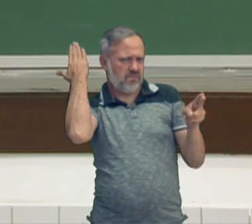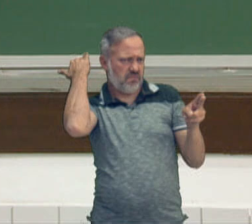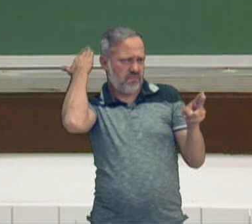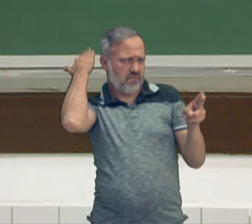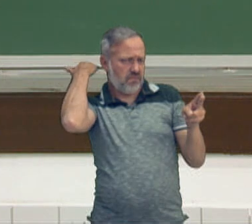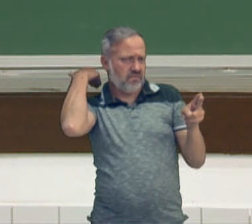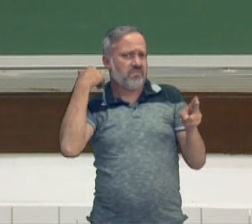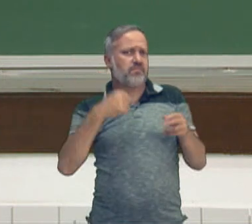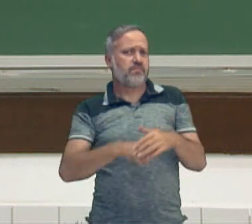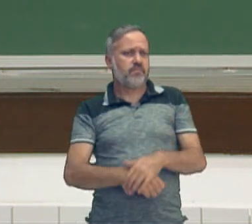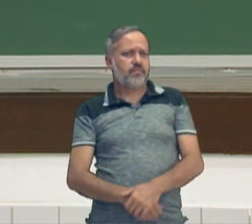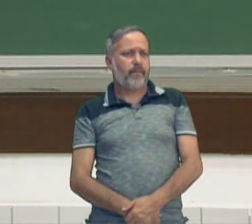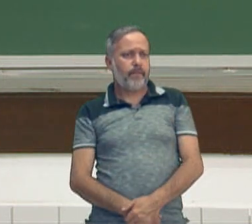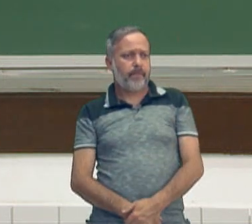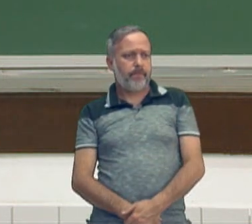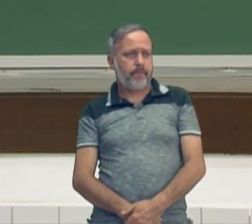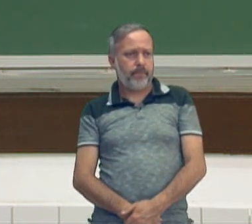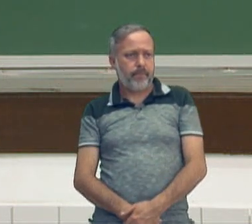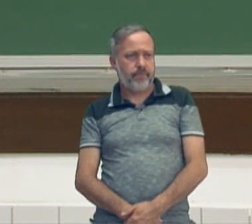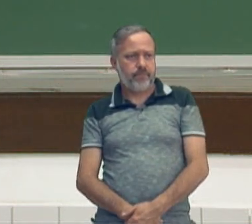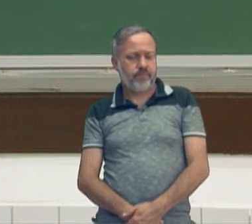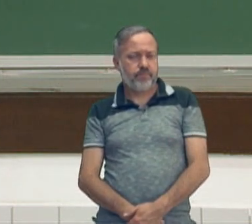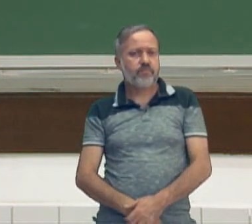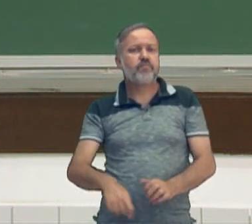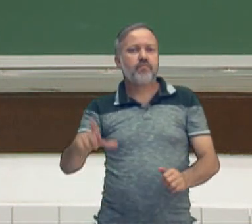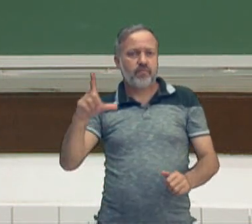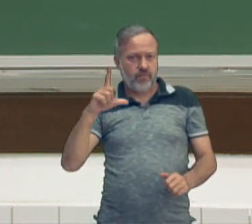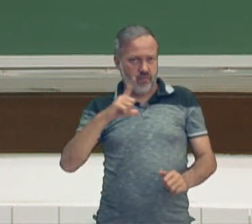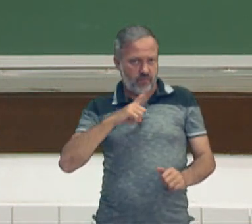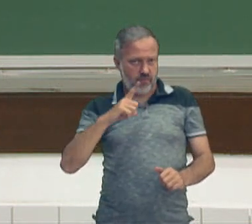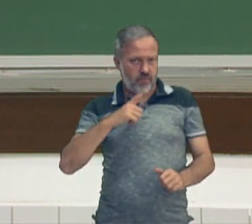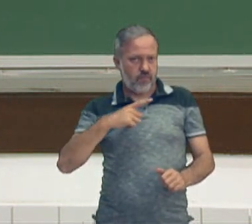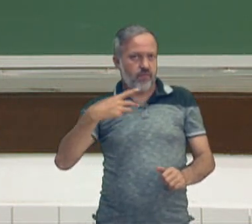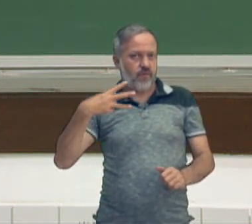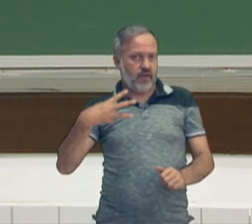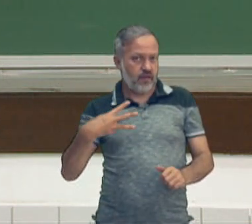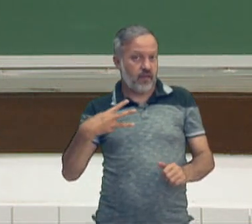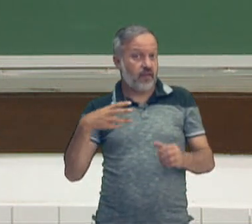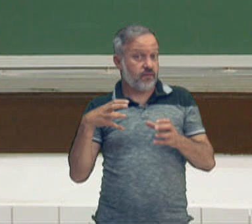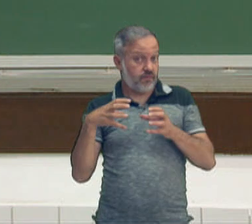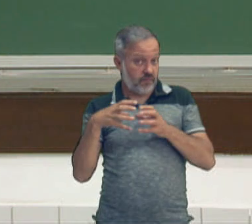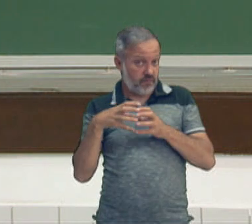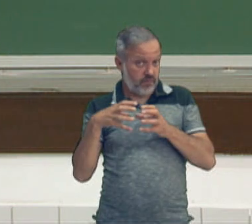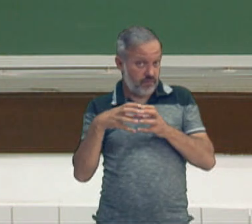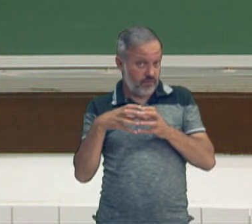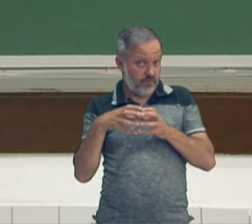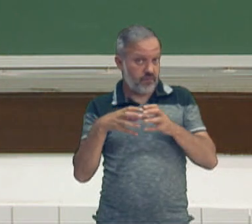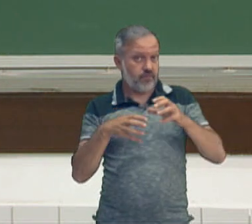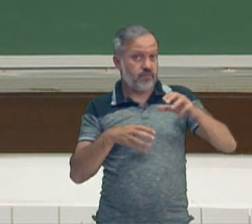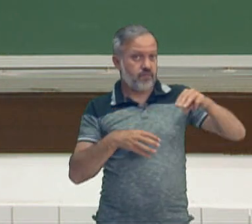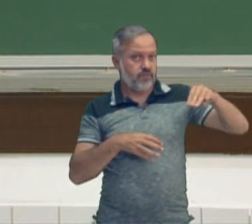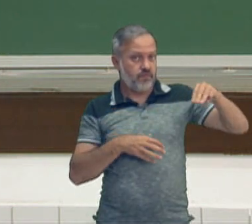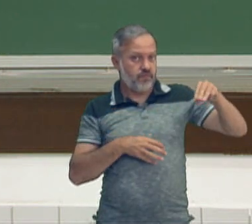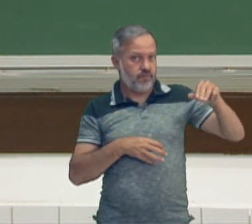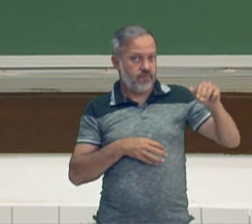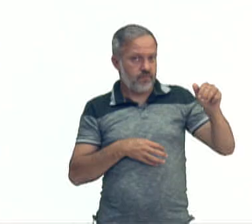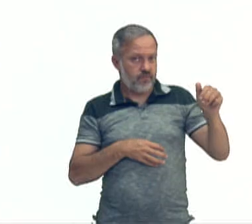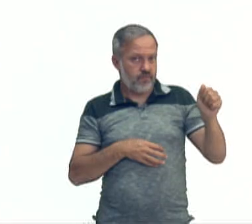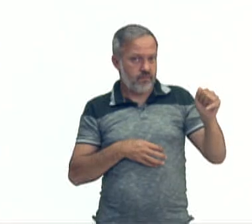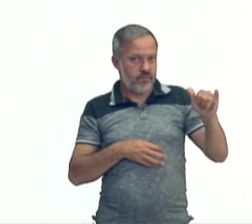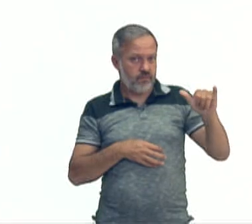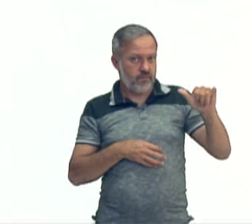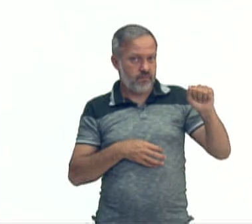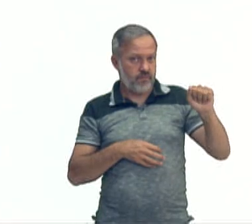E aí nós temos essas 3 civilizações de destaque, né? O povo maia, o inca e o povo